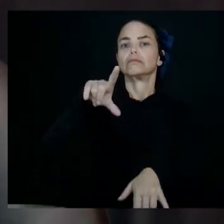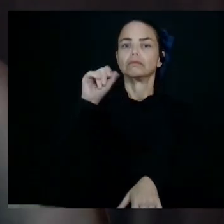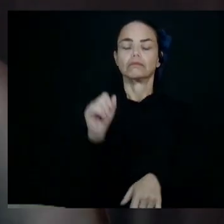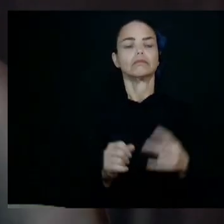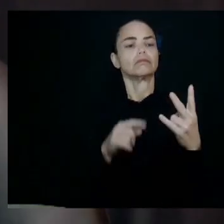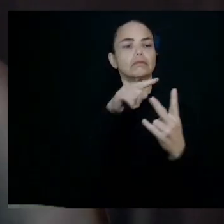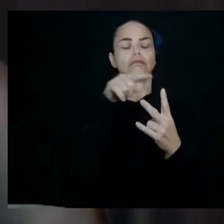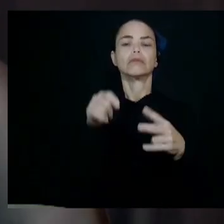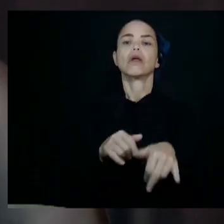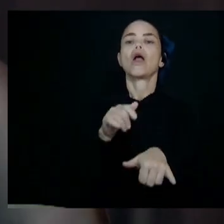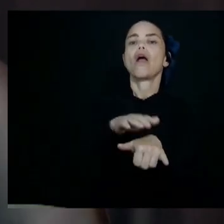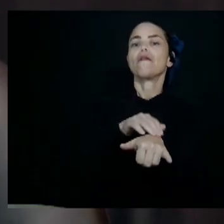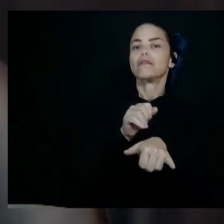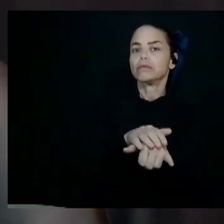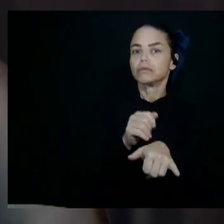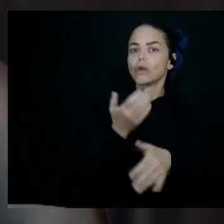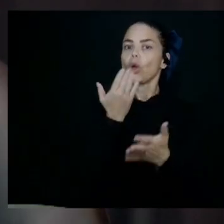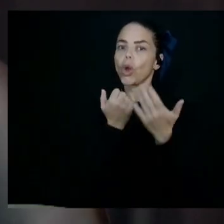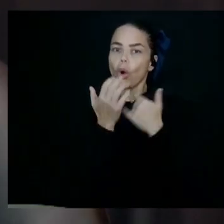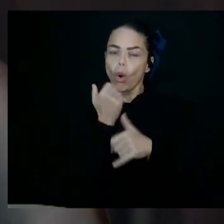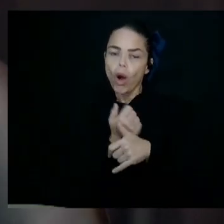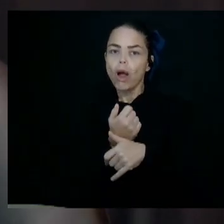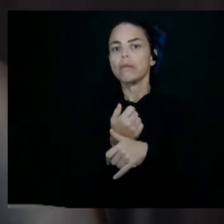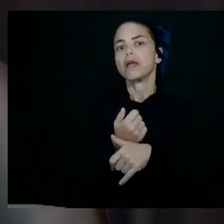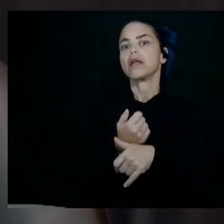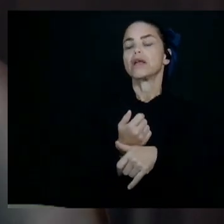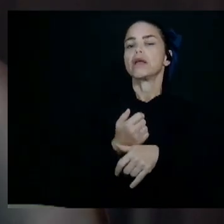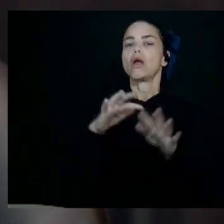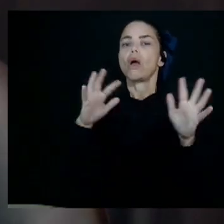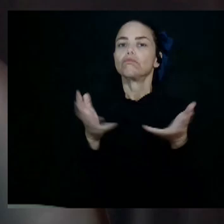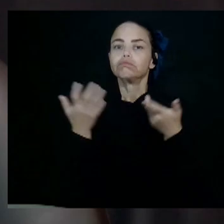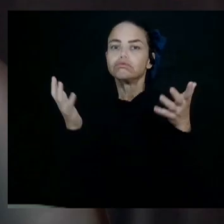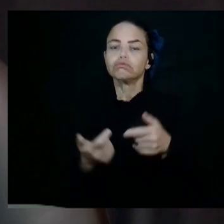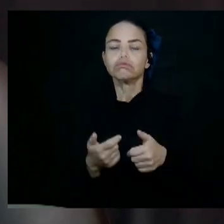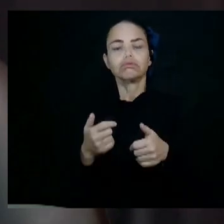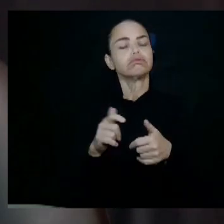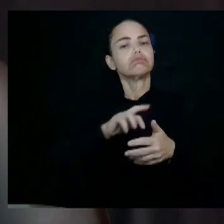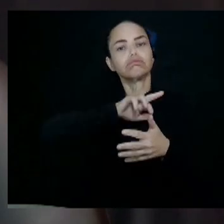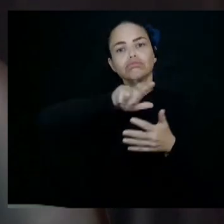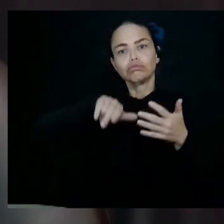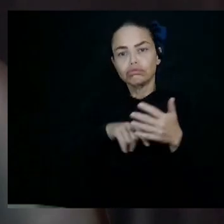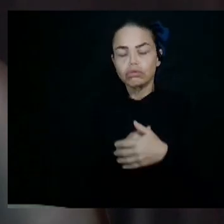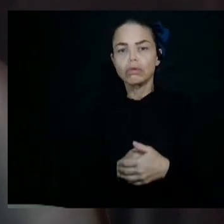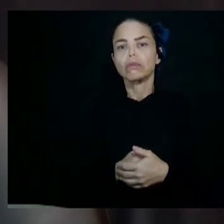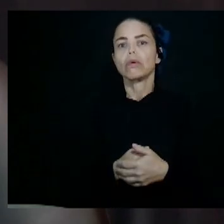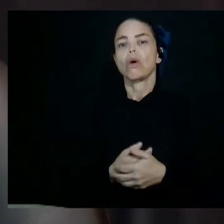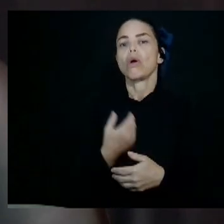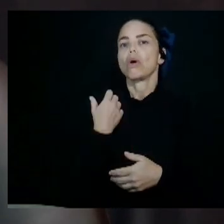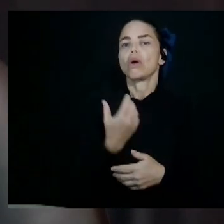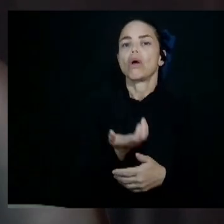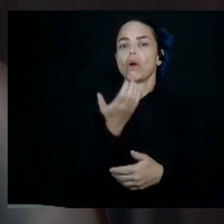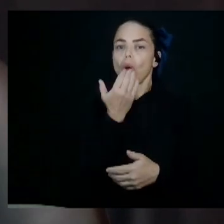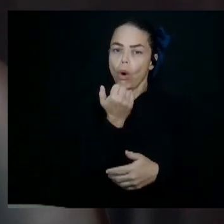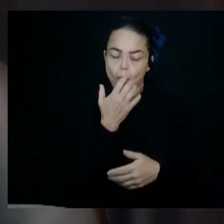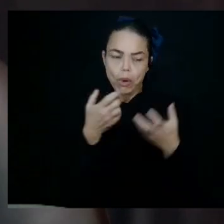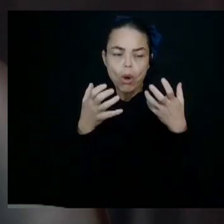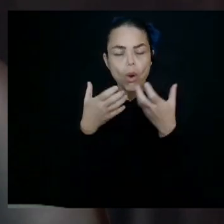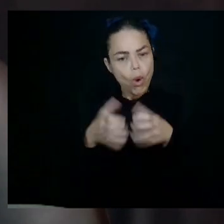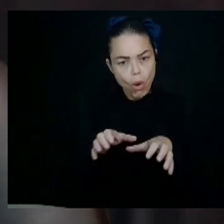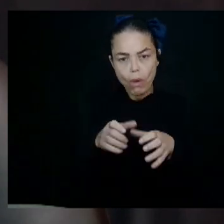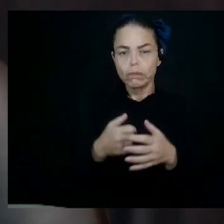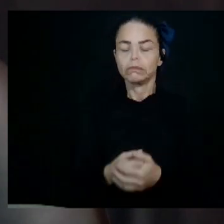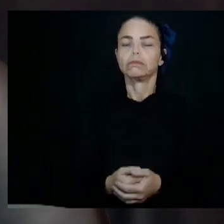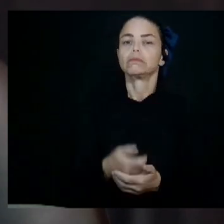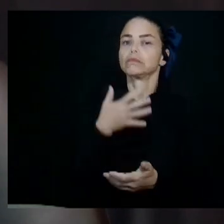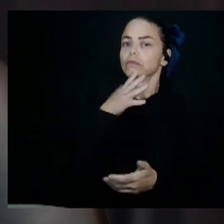em uma dia, questão né? de trabalho. E é um trabalho que, inclusive, se for bem feito, enriquece o relacionamento, fortalece